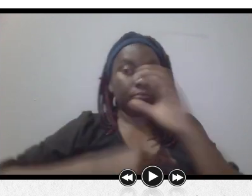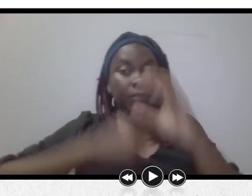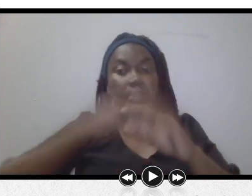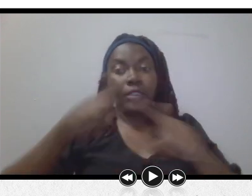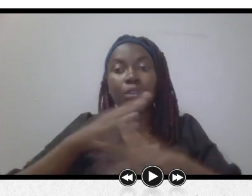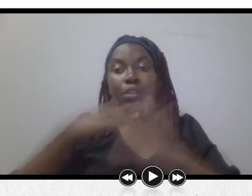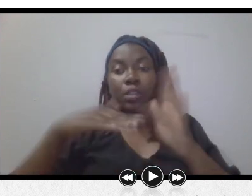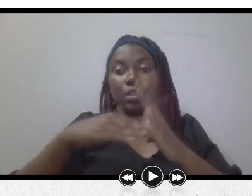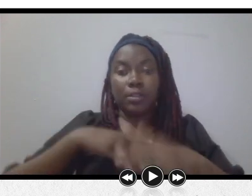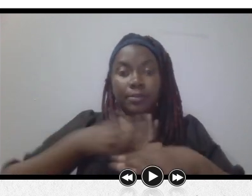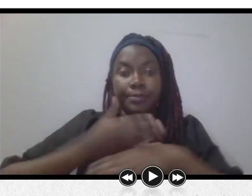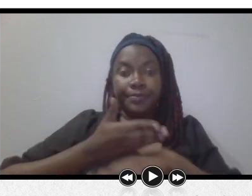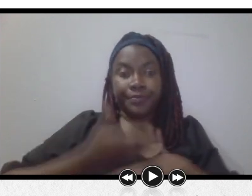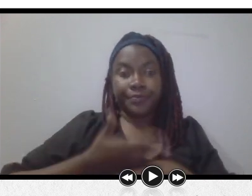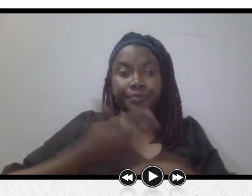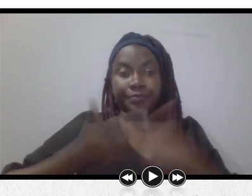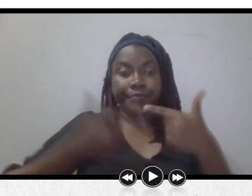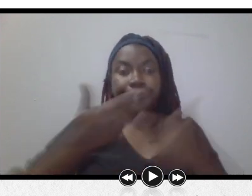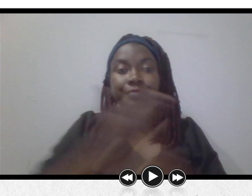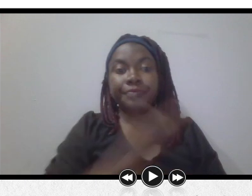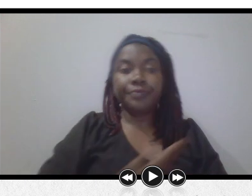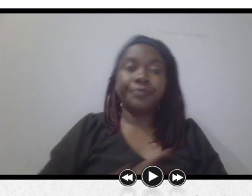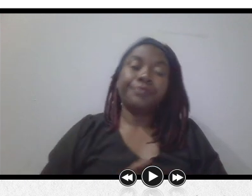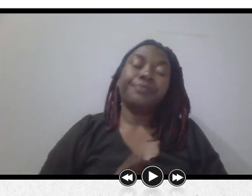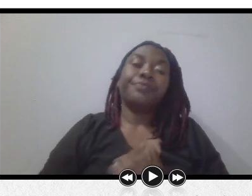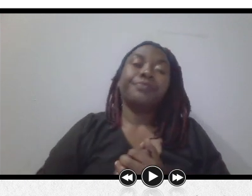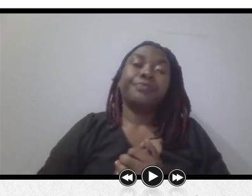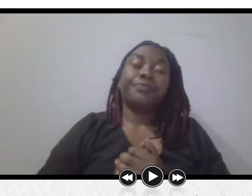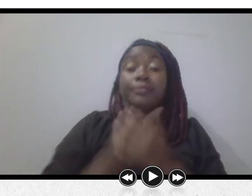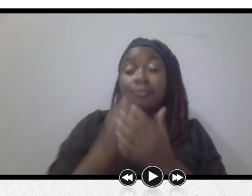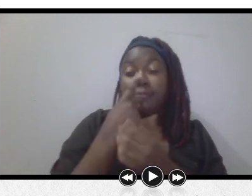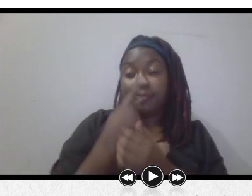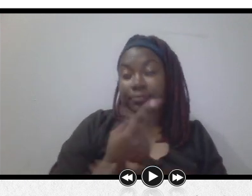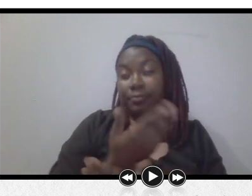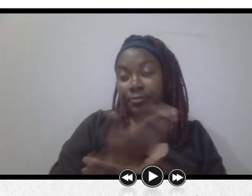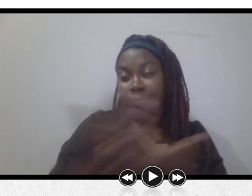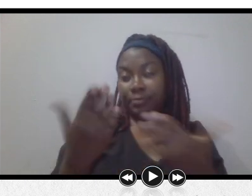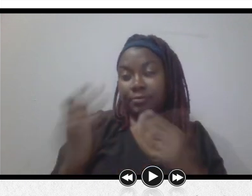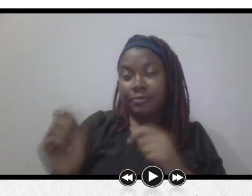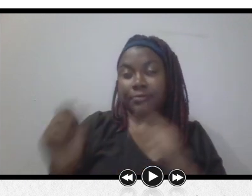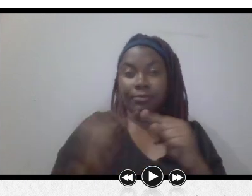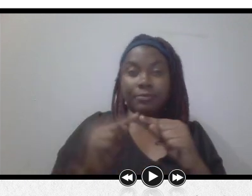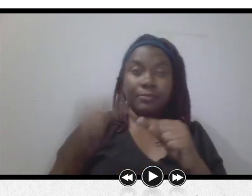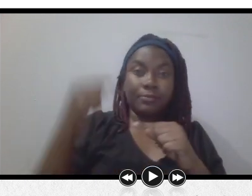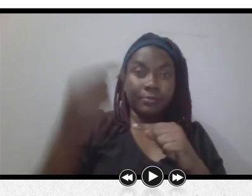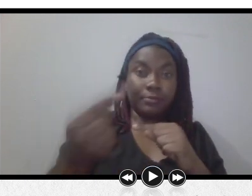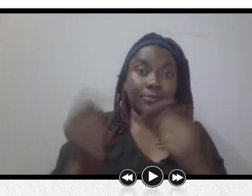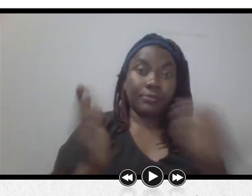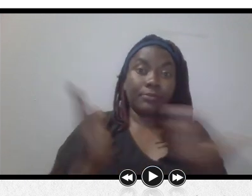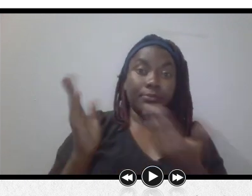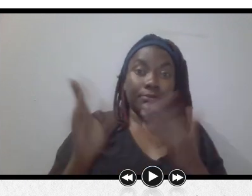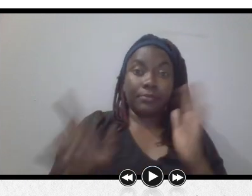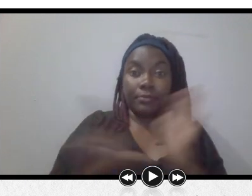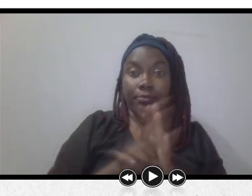e que todos tenham acesso aos serviços públicos. Como eu disse para vocês, e passo aqui para o próximo slide, né, essa